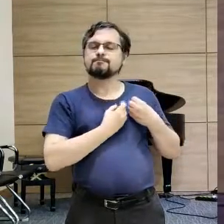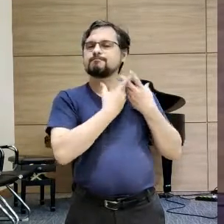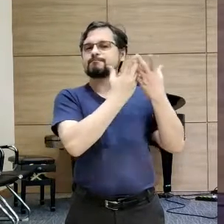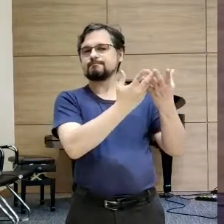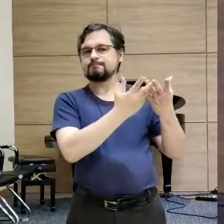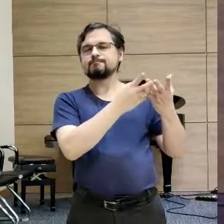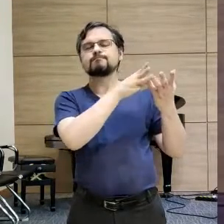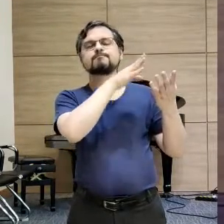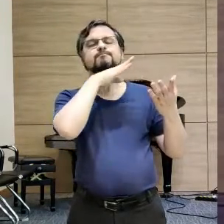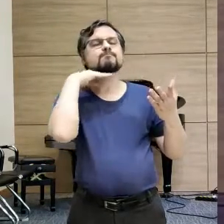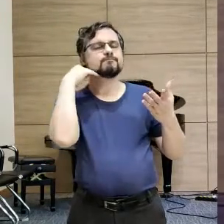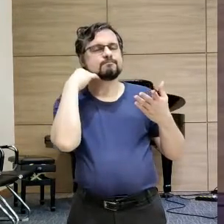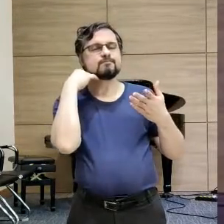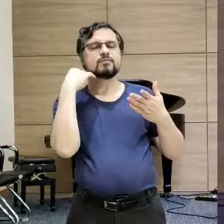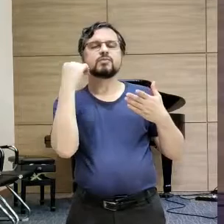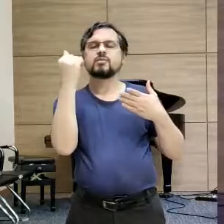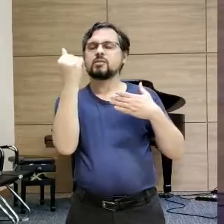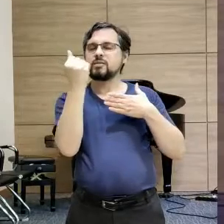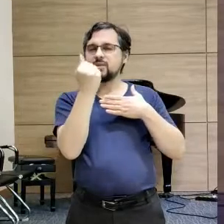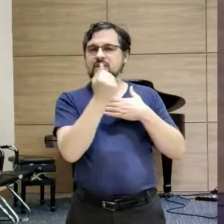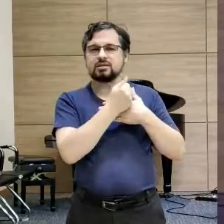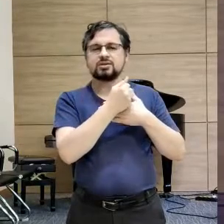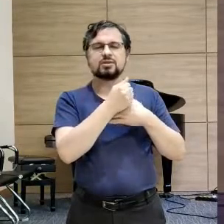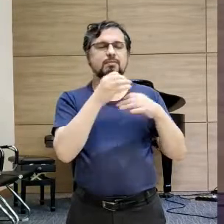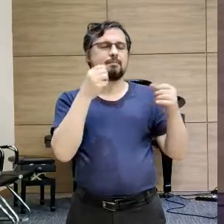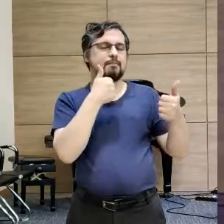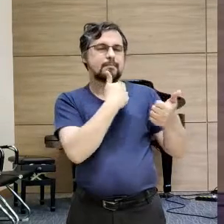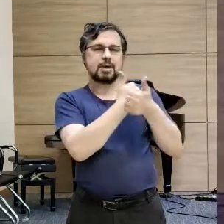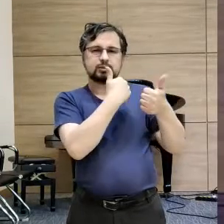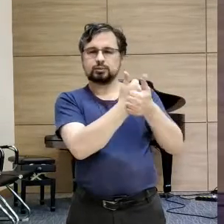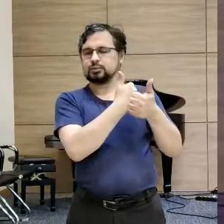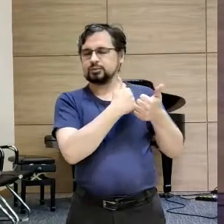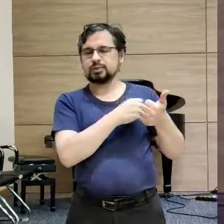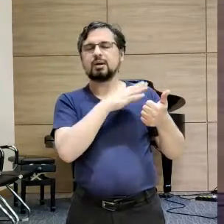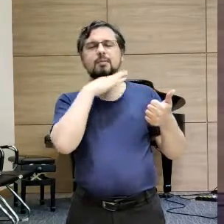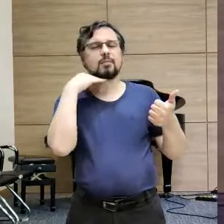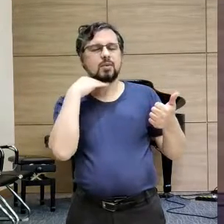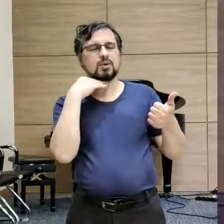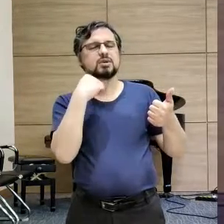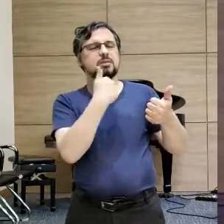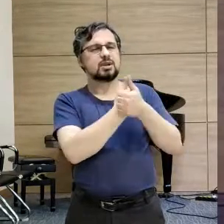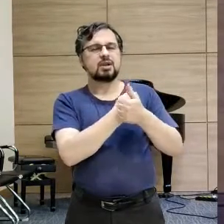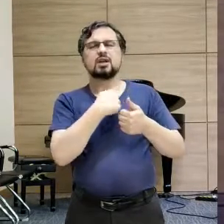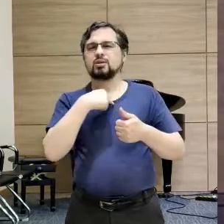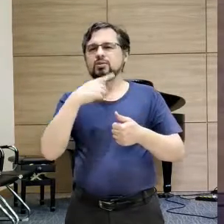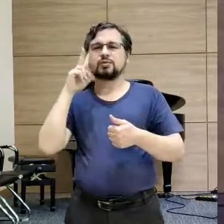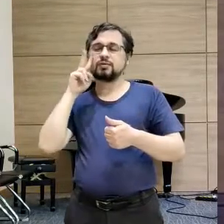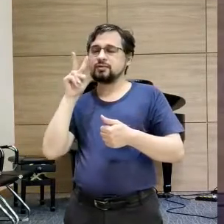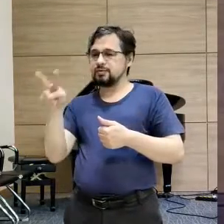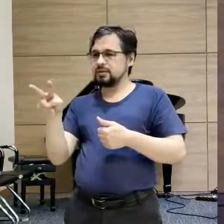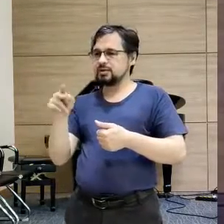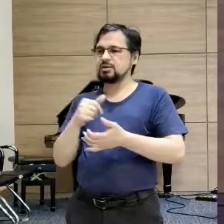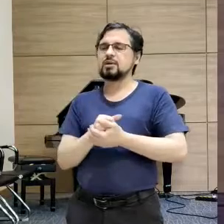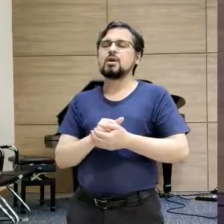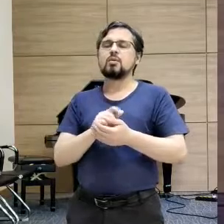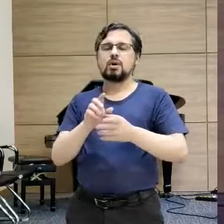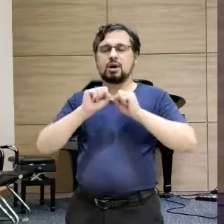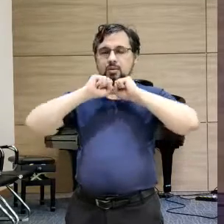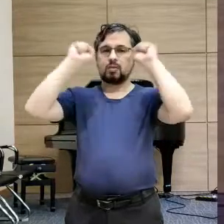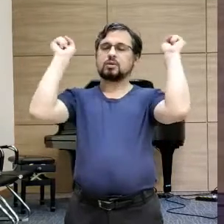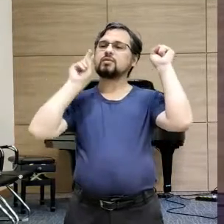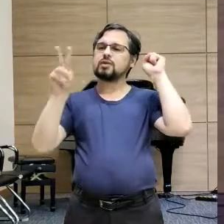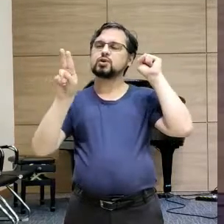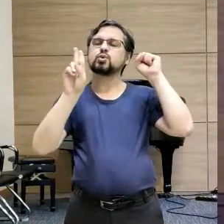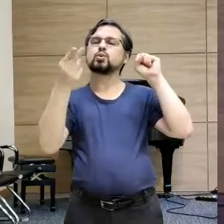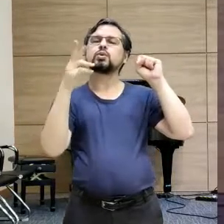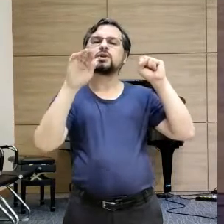a morte é iminente. E ela é tão iminente que ela está comigo todos os dias. Eu levanto e vejo Urias. Eu